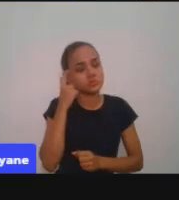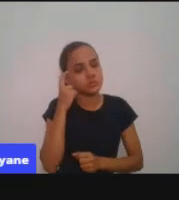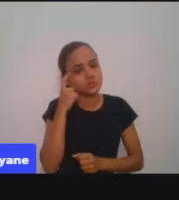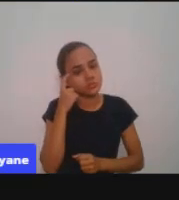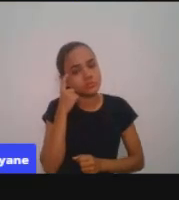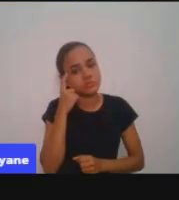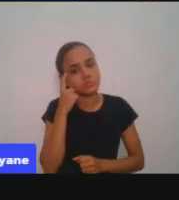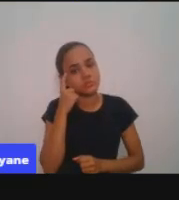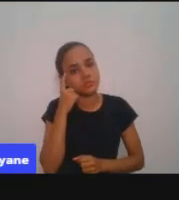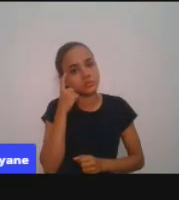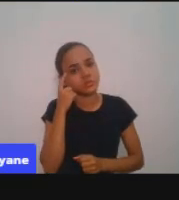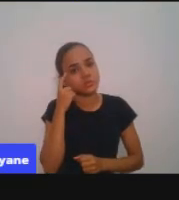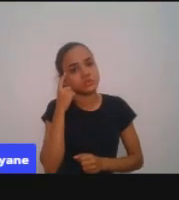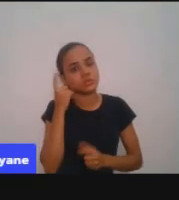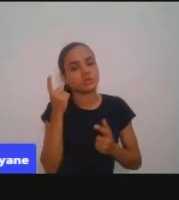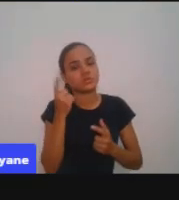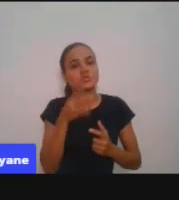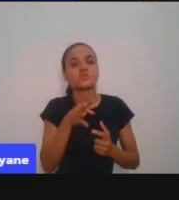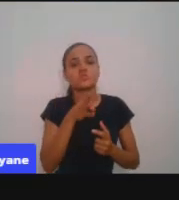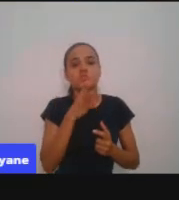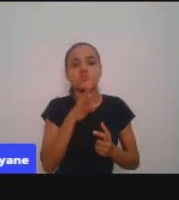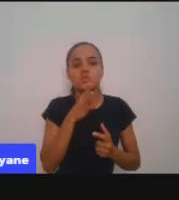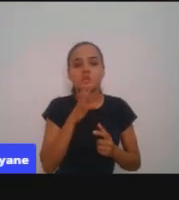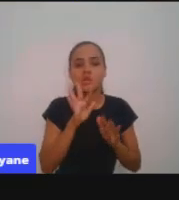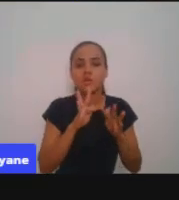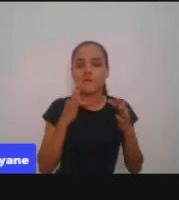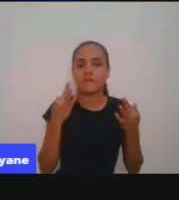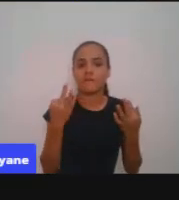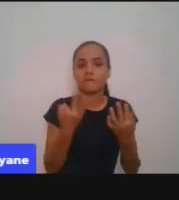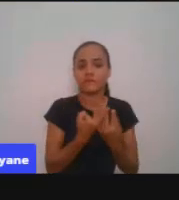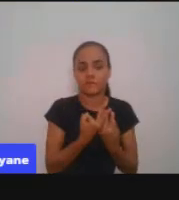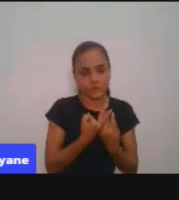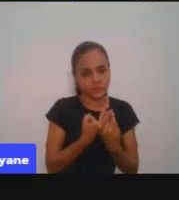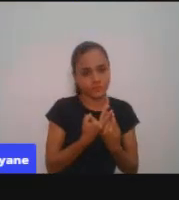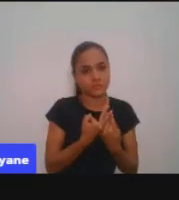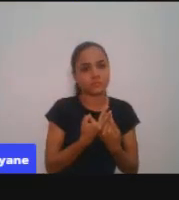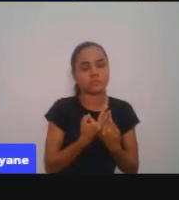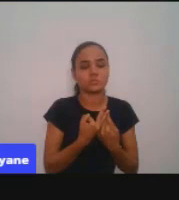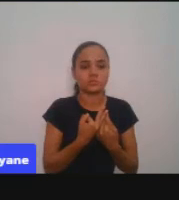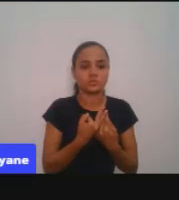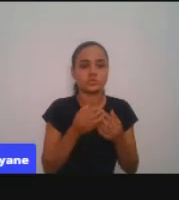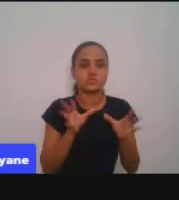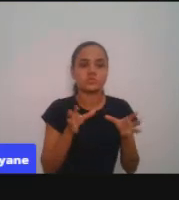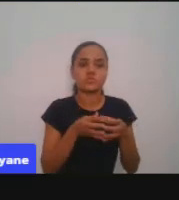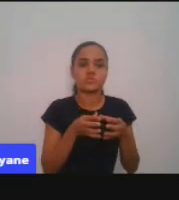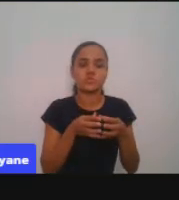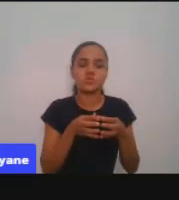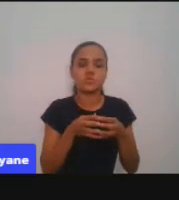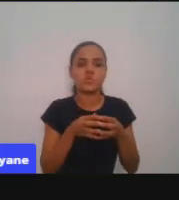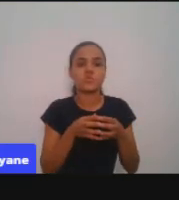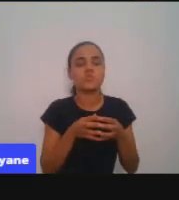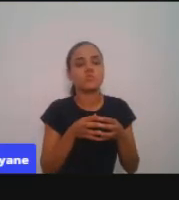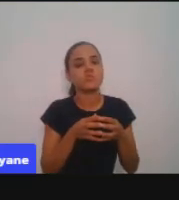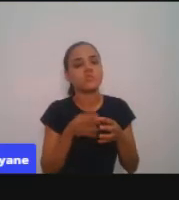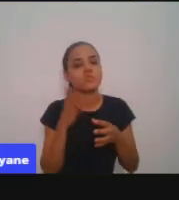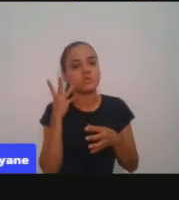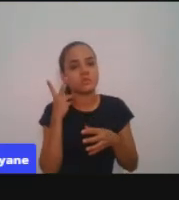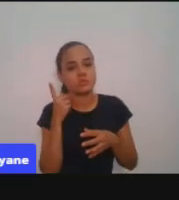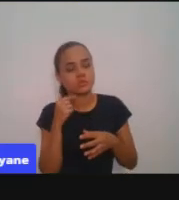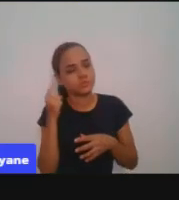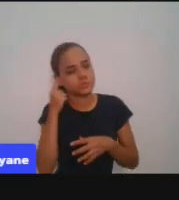das famílias do meu grupo, né? Do grupo das minhas crianças? Pensando sempre nas possibilidades das